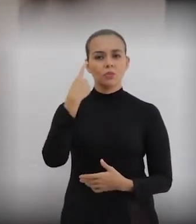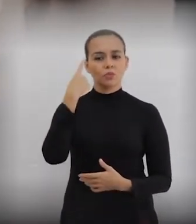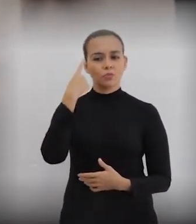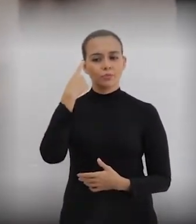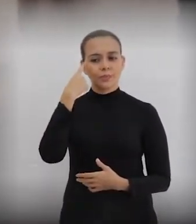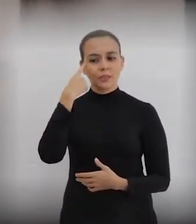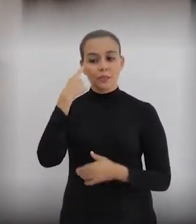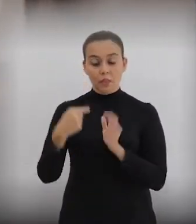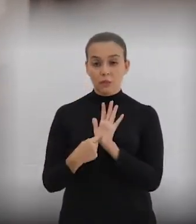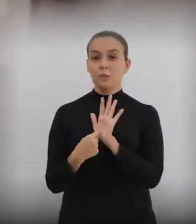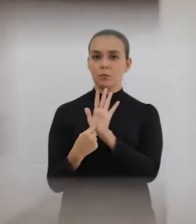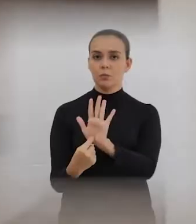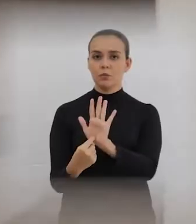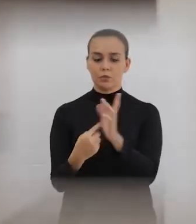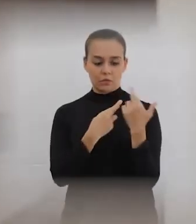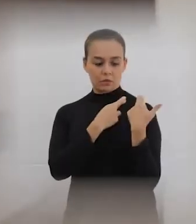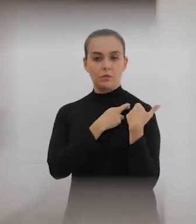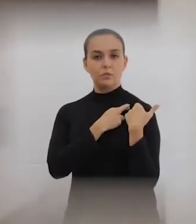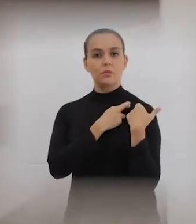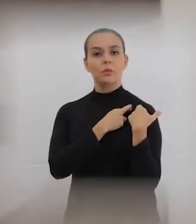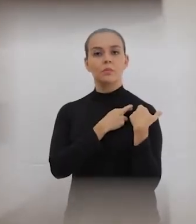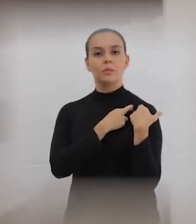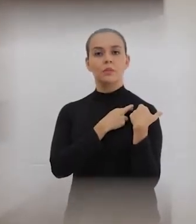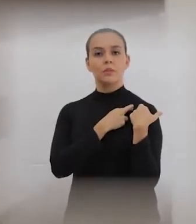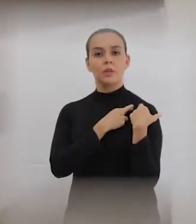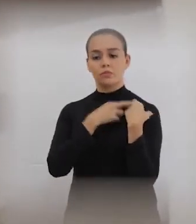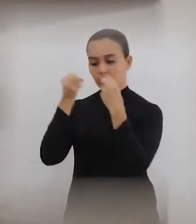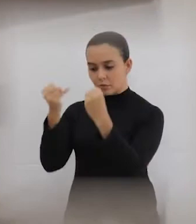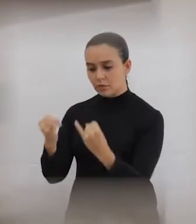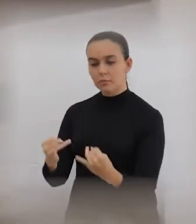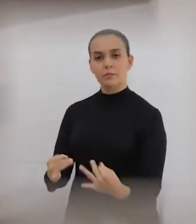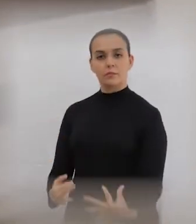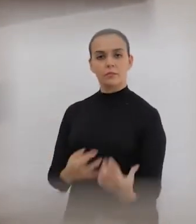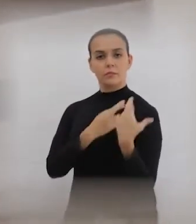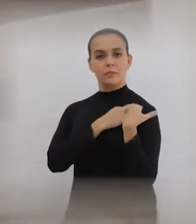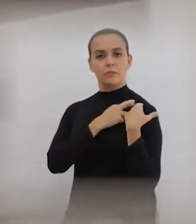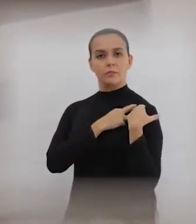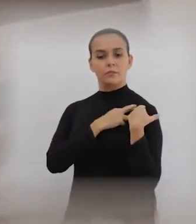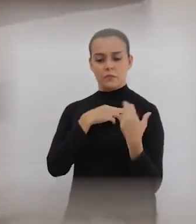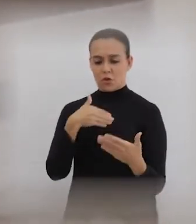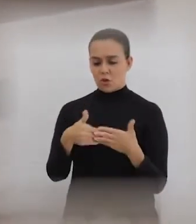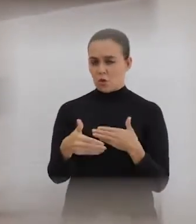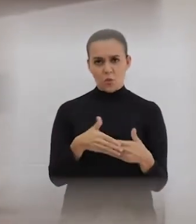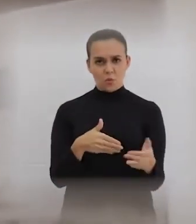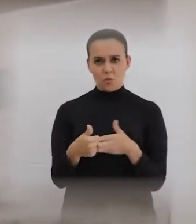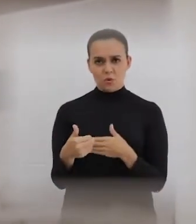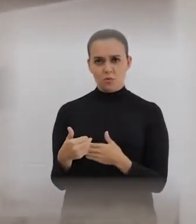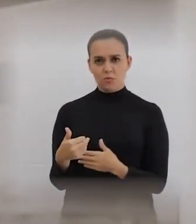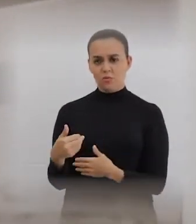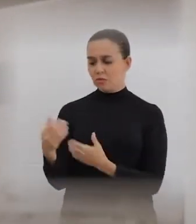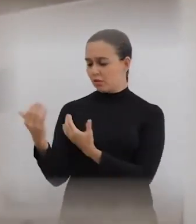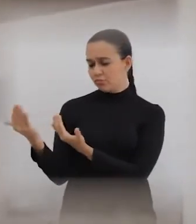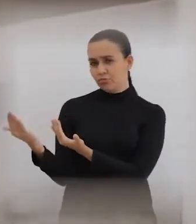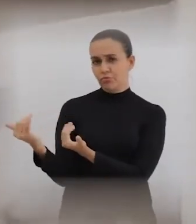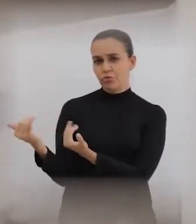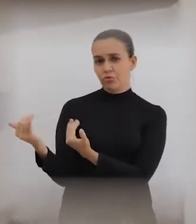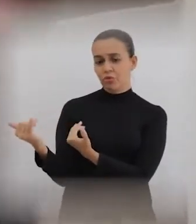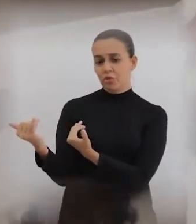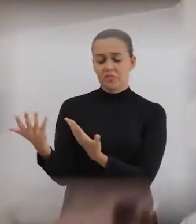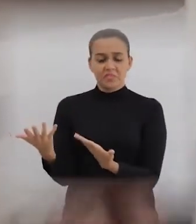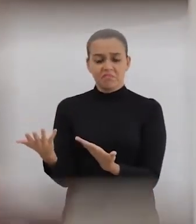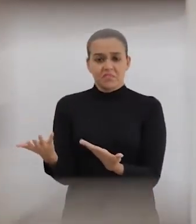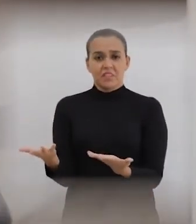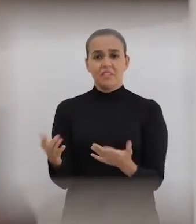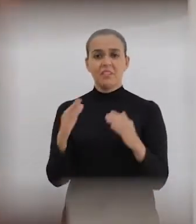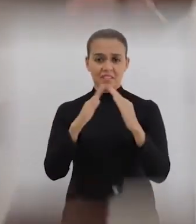do impacto, a questão da responsabilidade que a gente tem. Porque o que acontece hoje em dia, para qualquer garoto, é muito fácil ele fazer um app. Ele está de